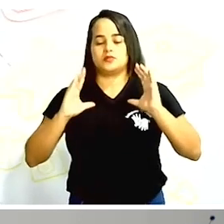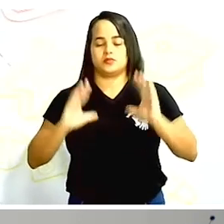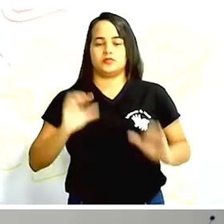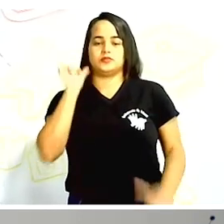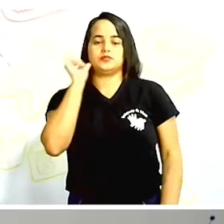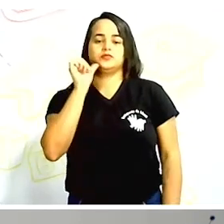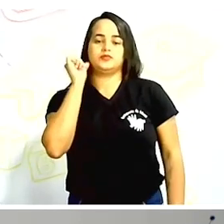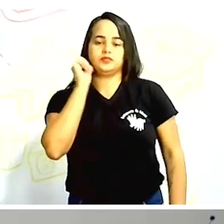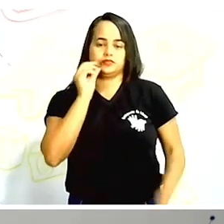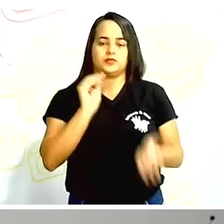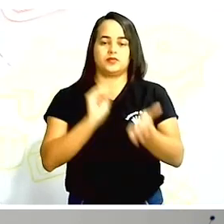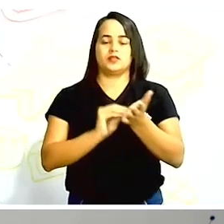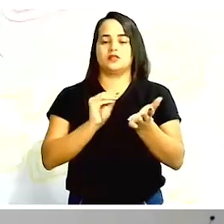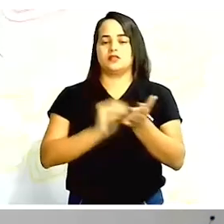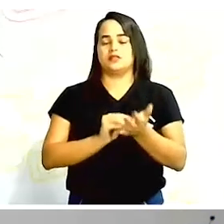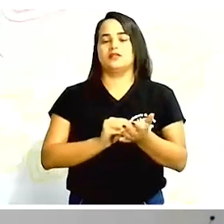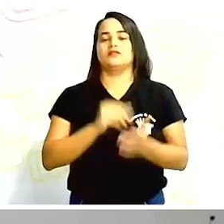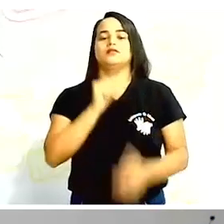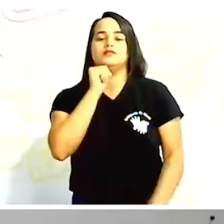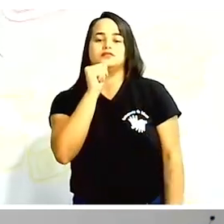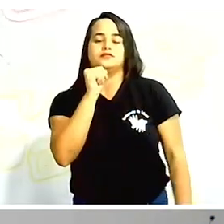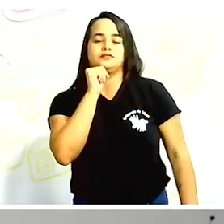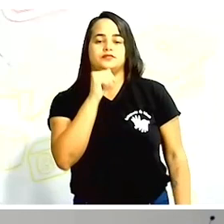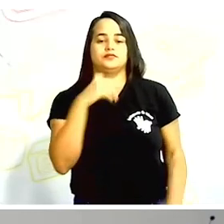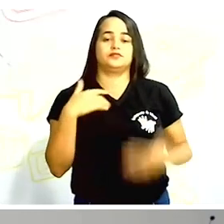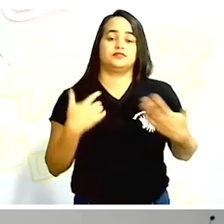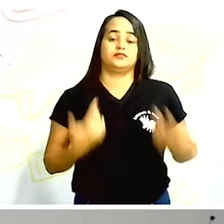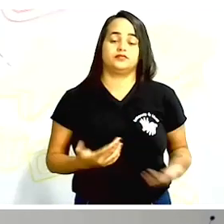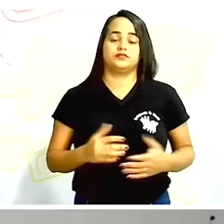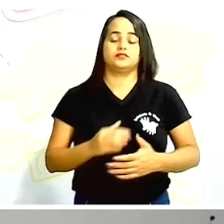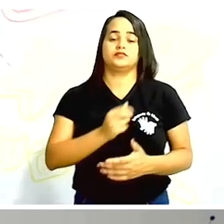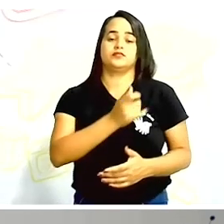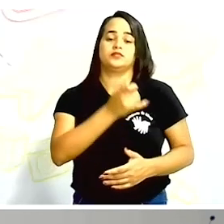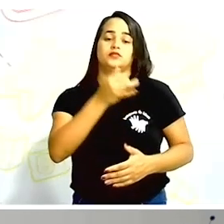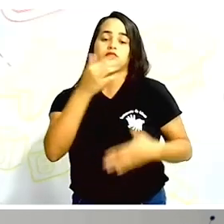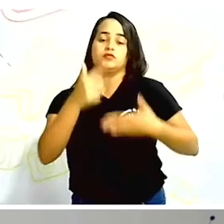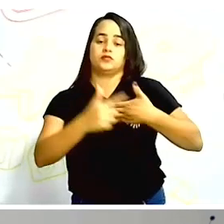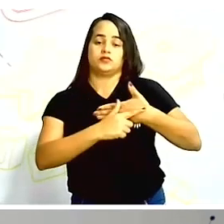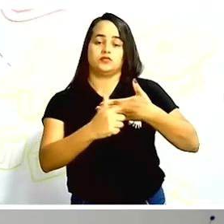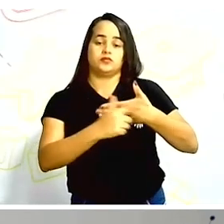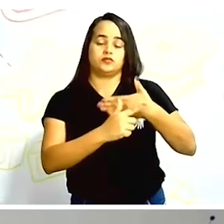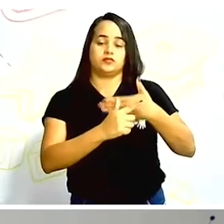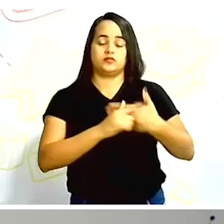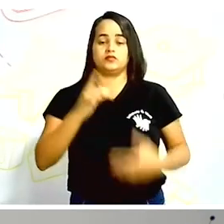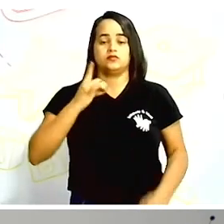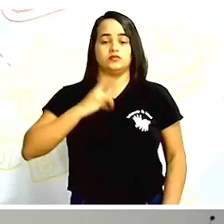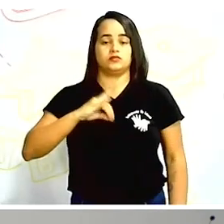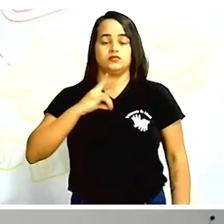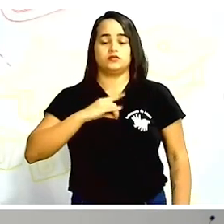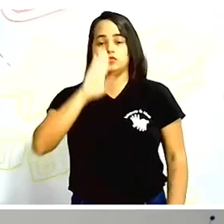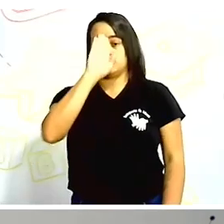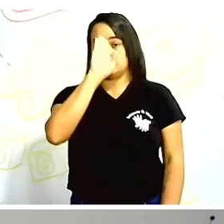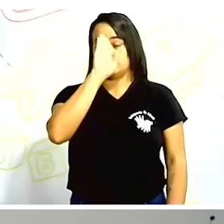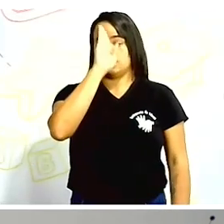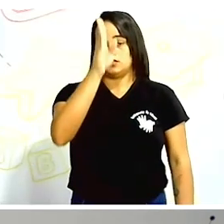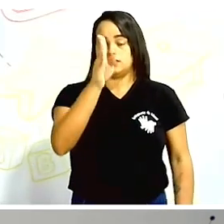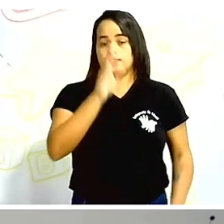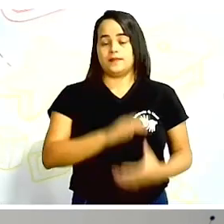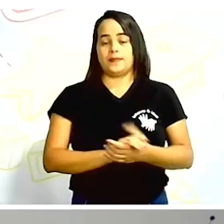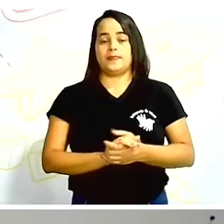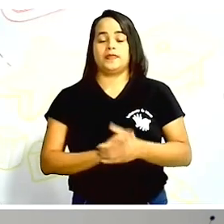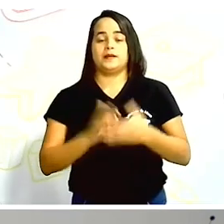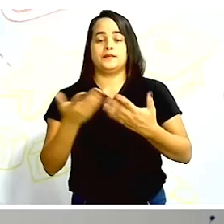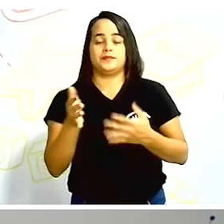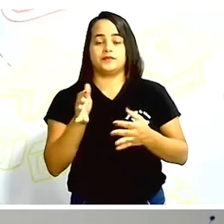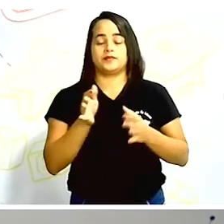certo? Principalmente na parte uterina. Então, ó, quais são as funções da progesterona? Primeira função, preparar